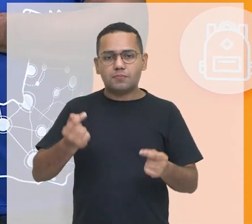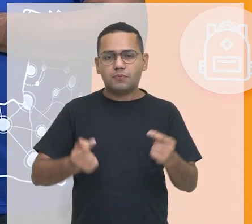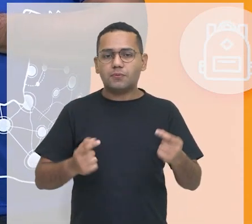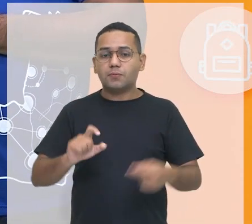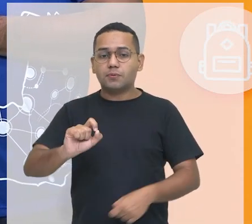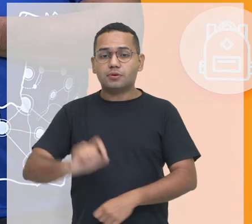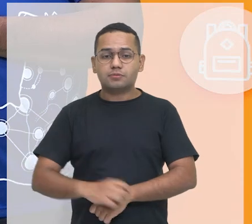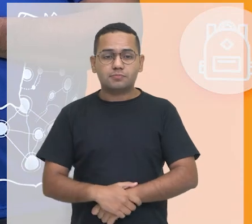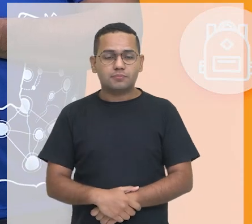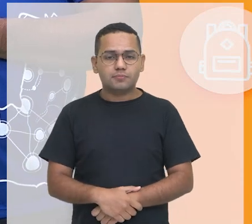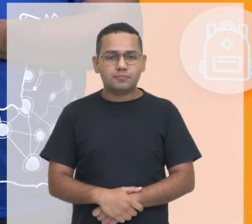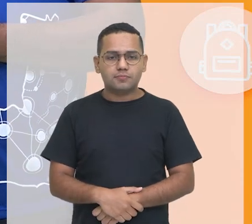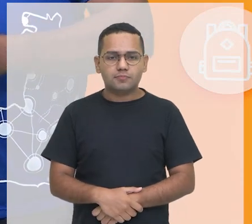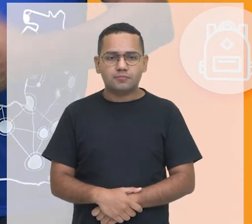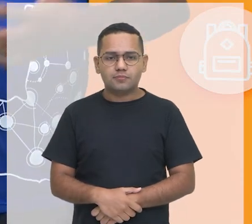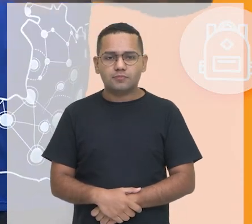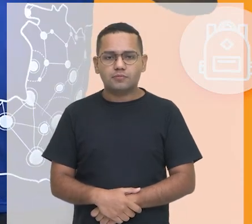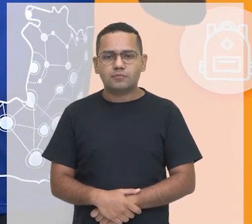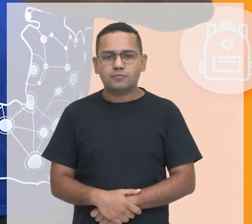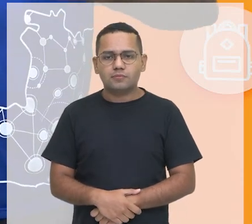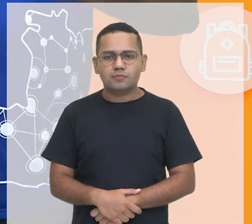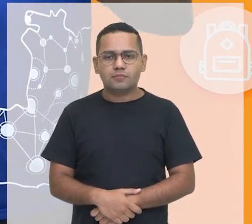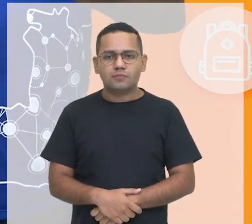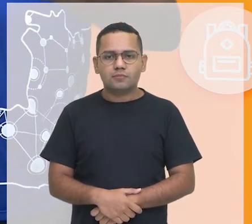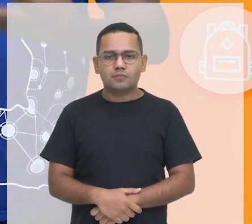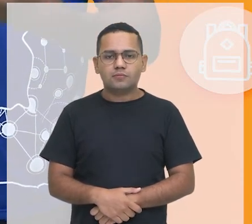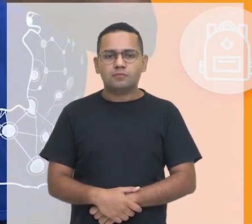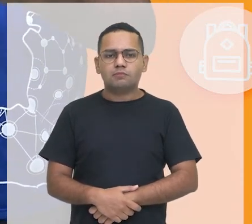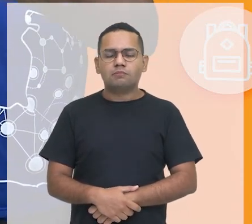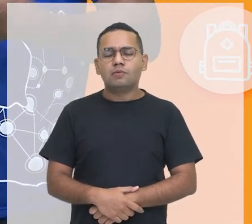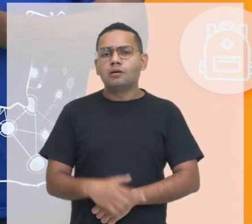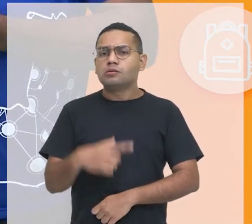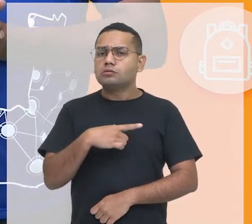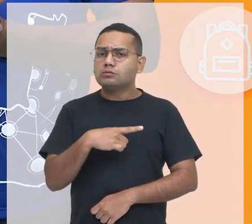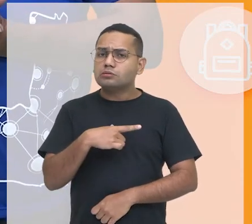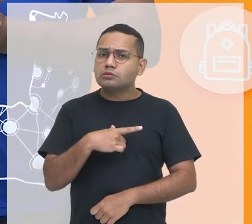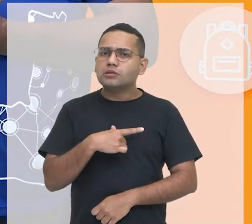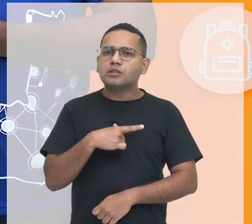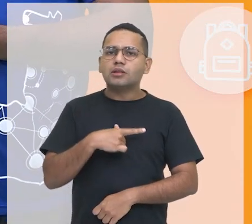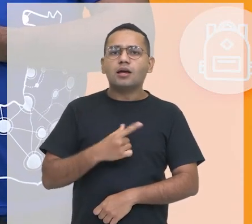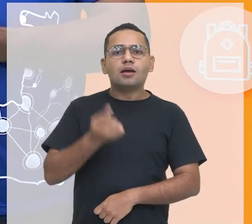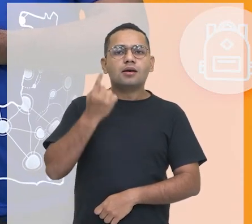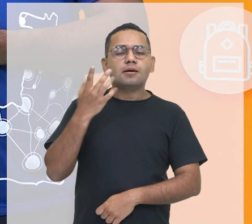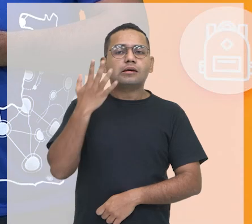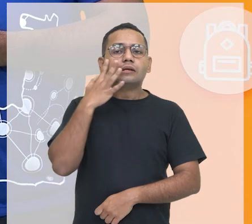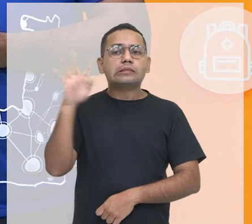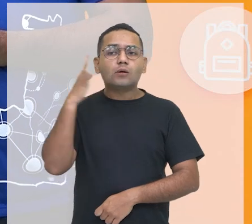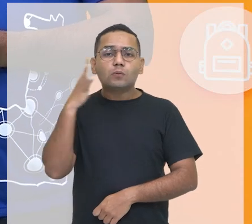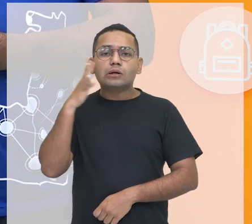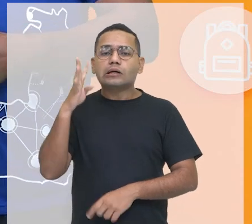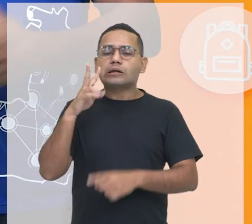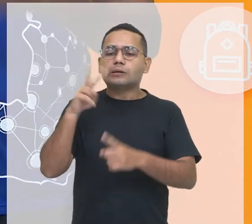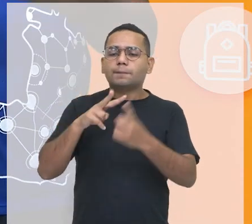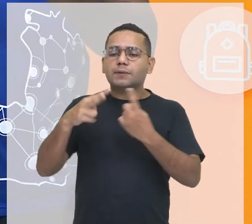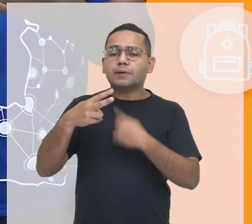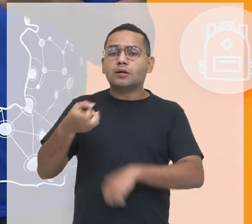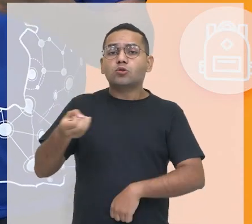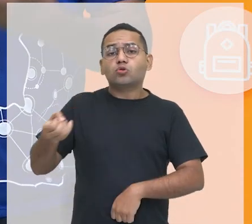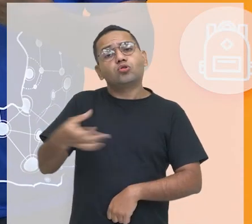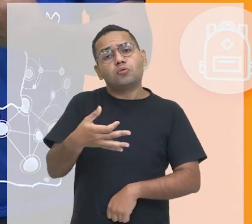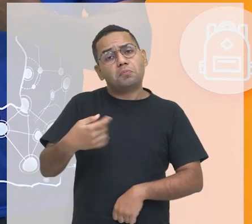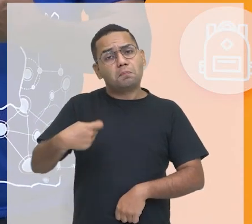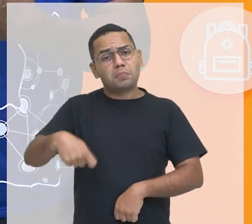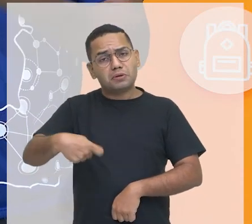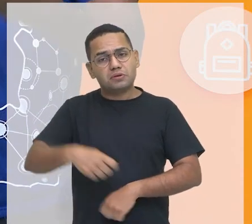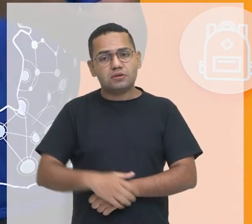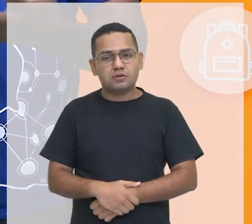Trazer novas perspectivas, um fôlego, uma energia nova para o processo político. O jovem precisa